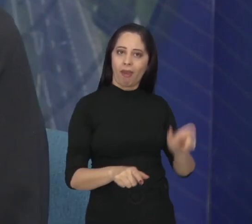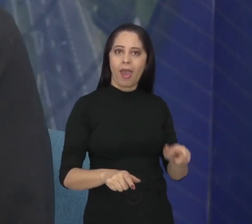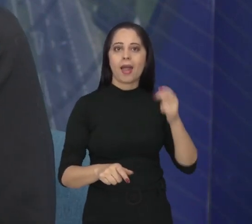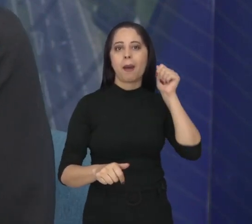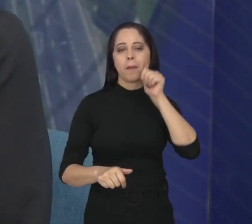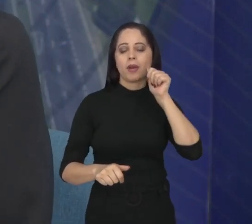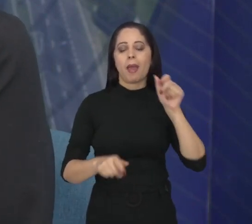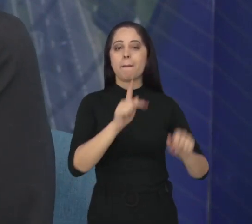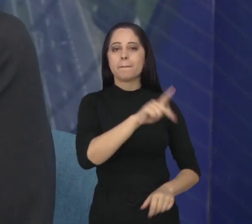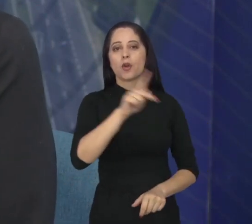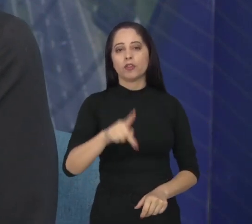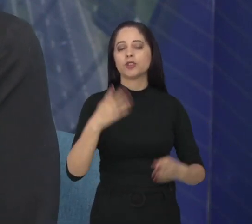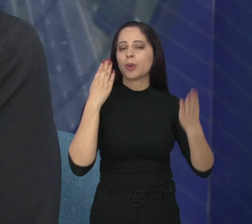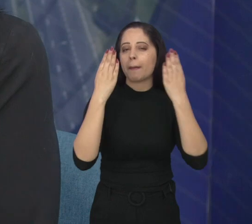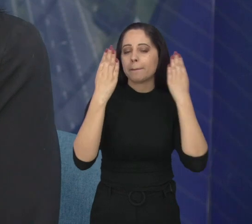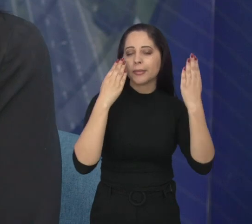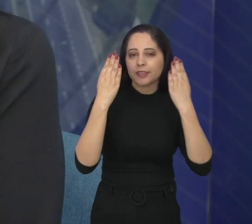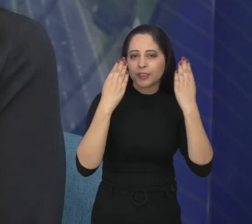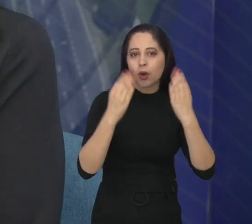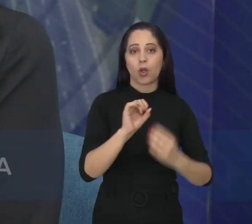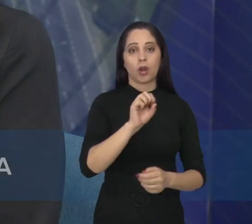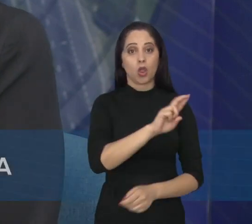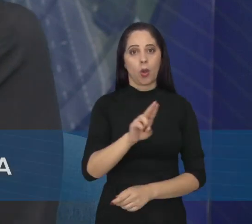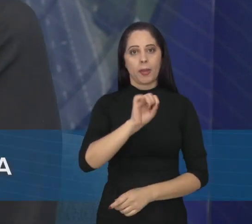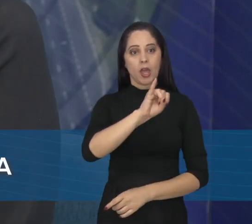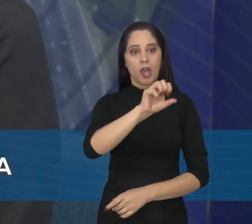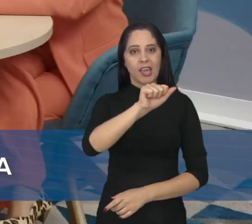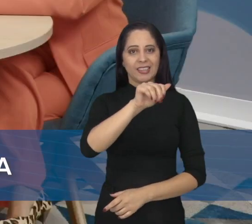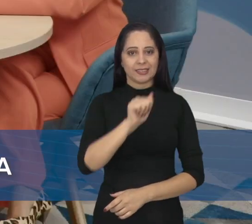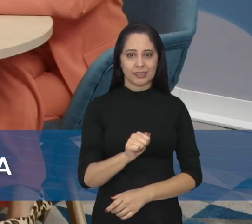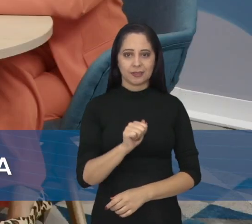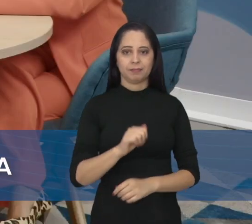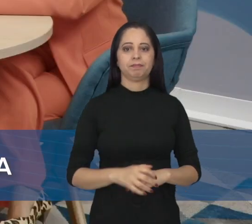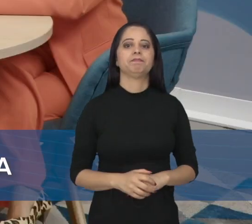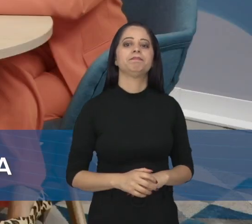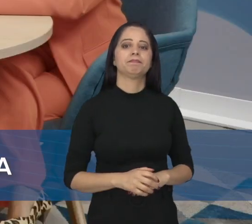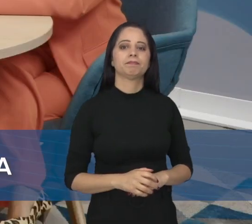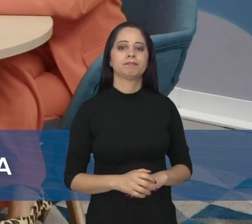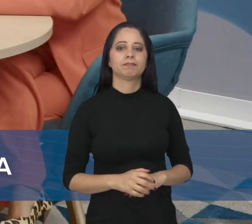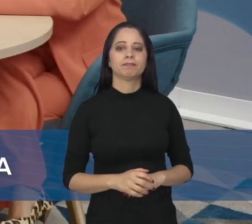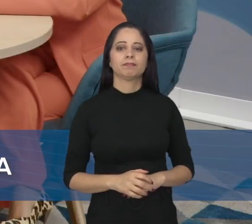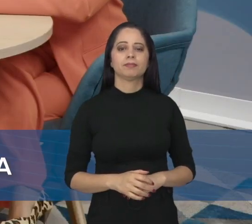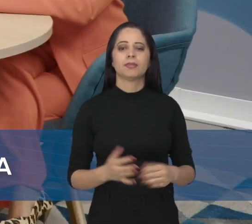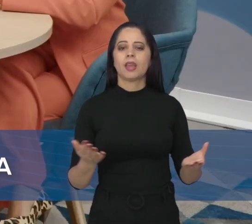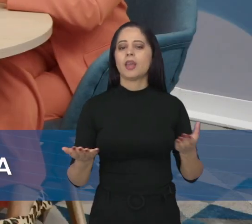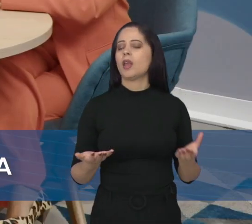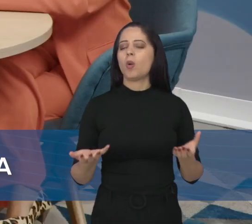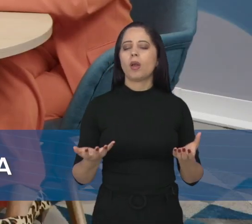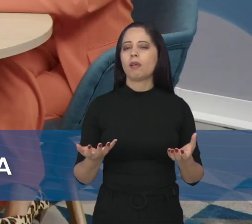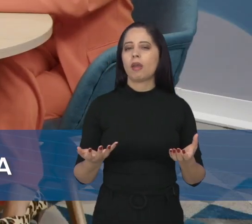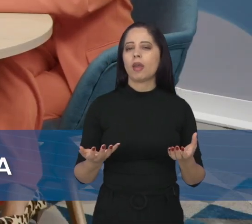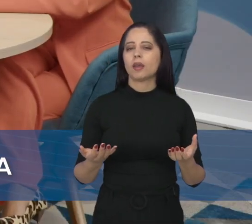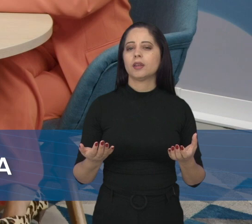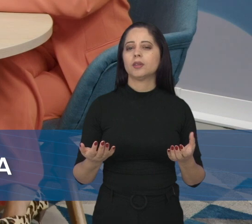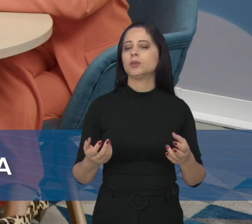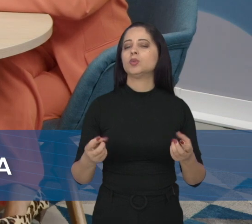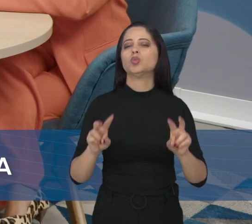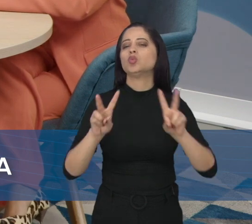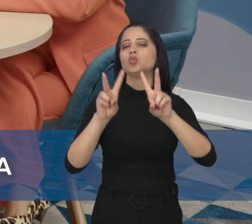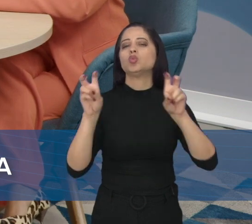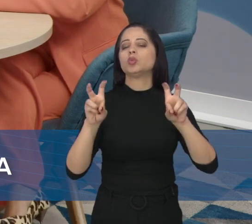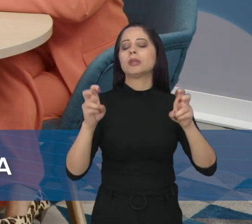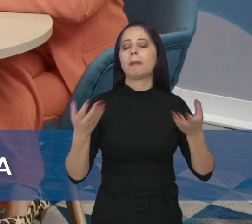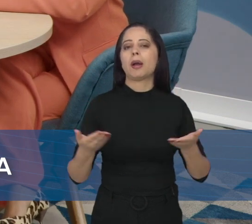professora e mestre em psicologia Ziza Fernandes. Gente, queria voltar nesse segundo bloco falando como que a